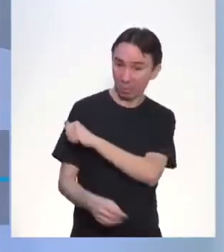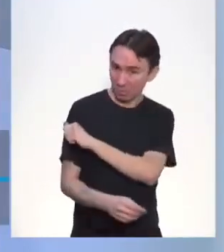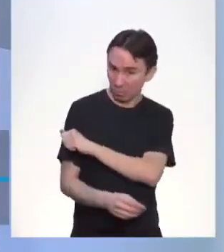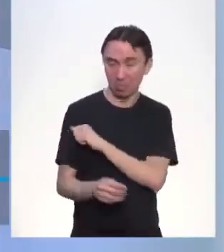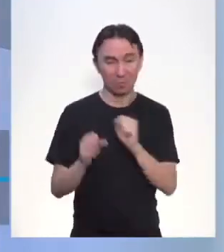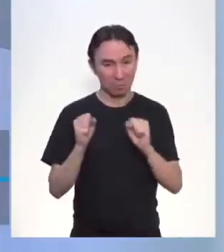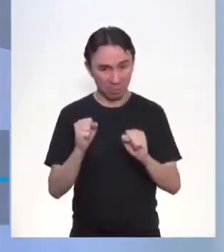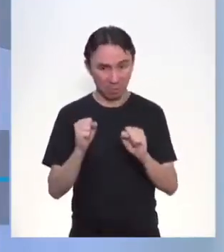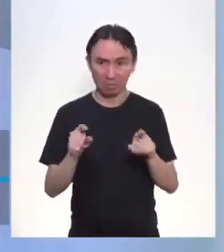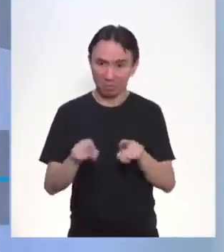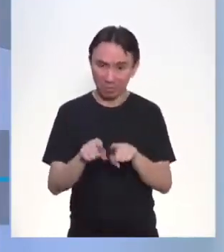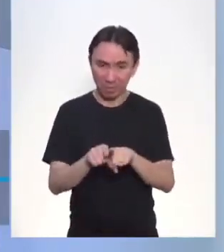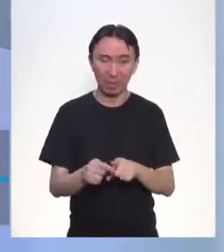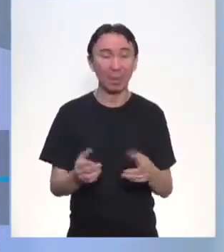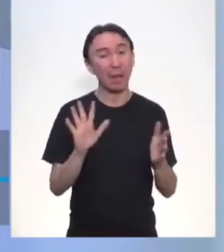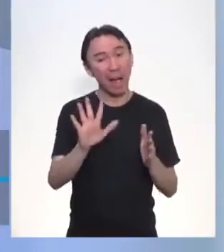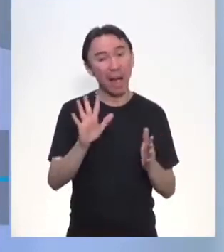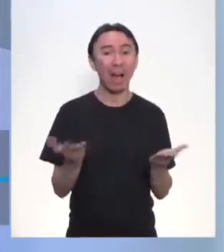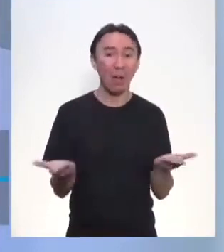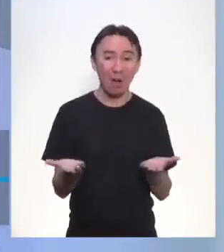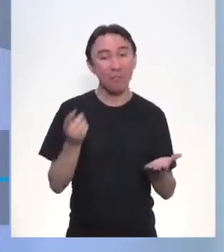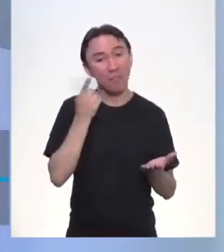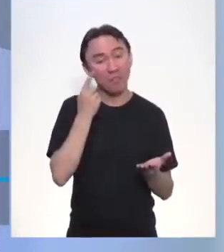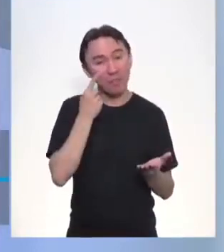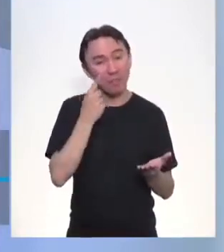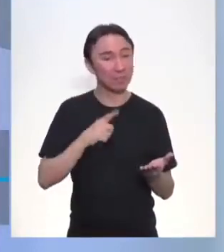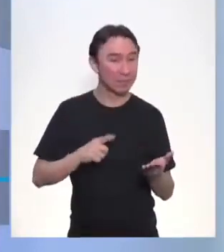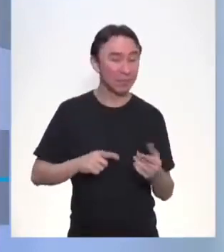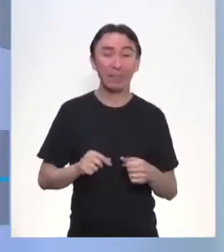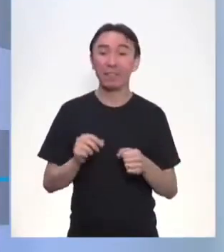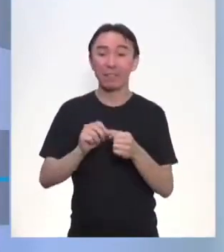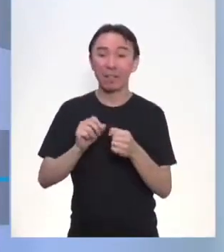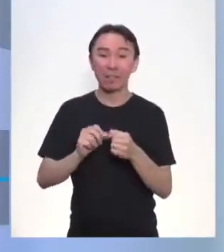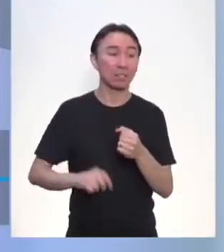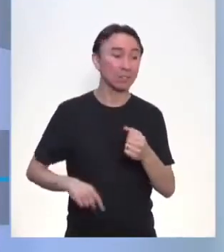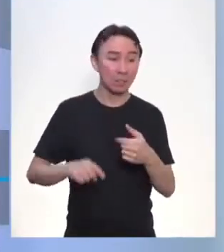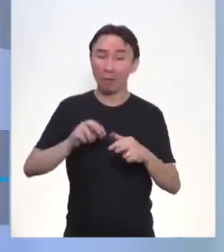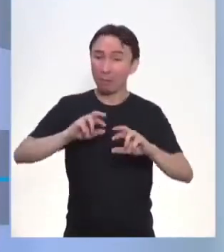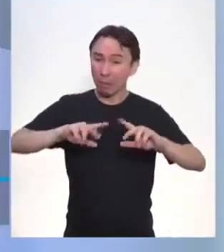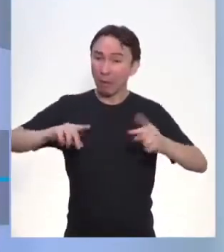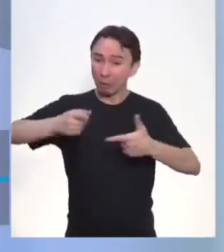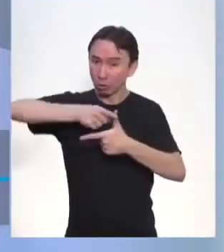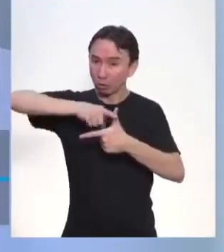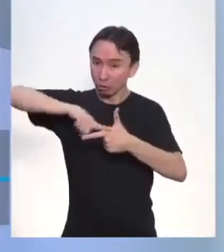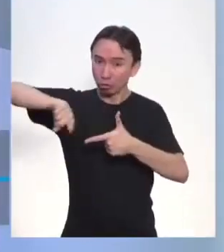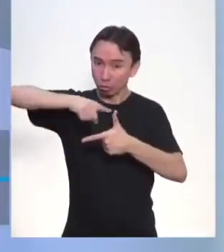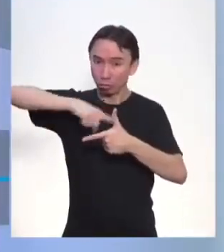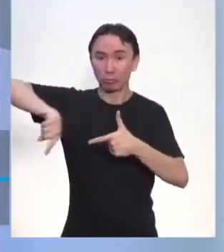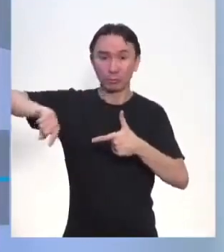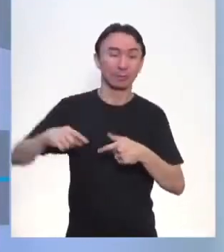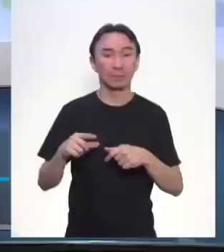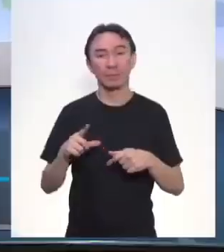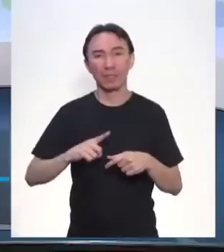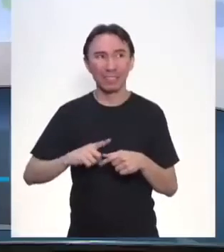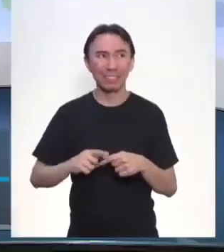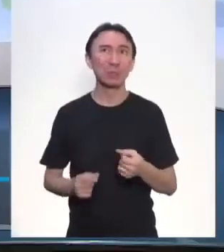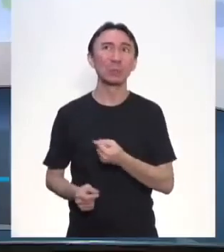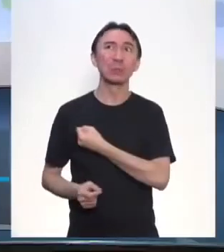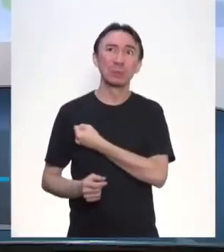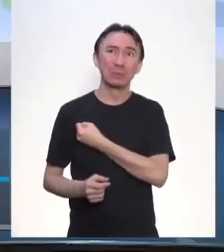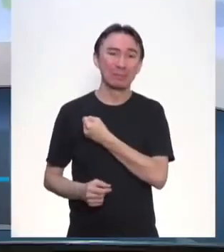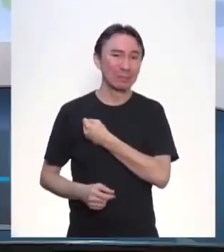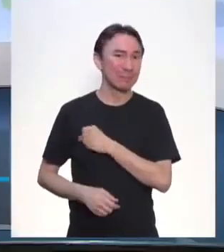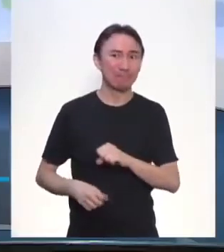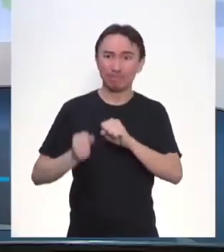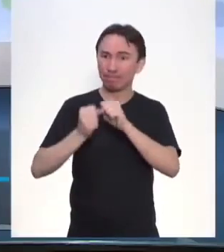uma ideia de fazer os divisores. E aí eu consigo tentar identificar. Para números muito grandes, talvez seja um